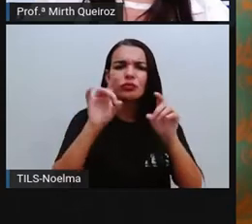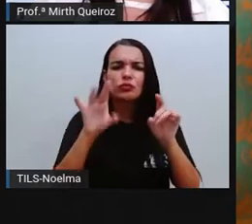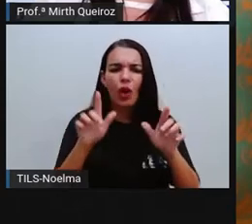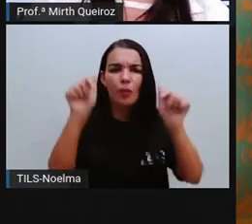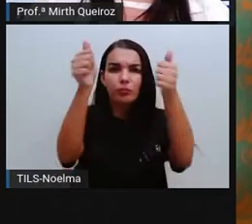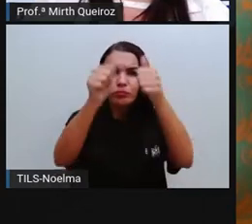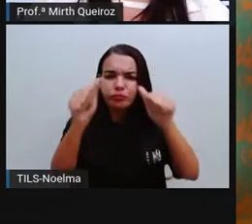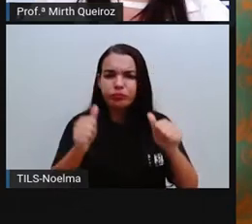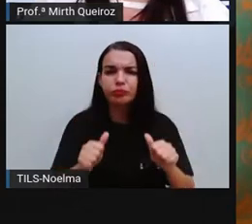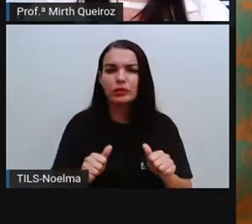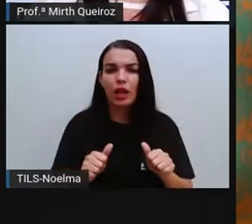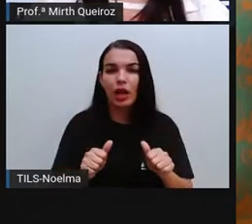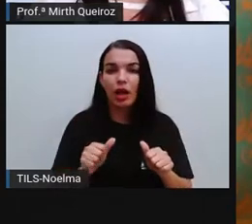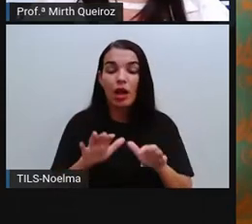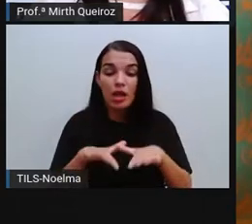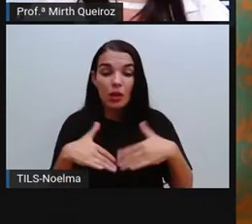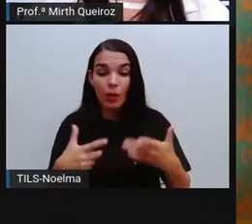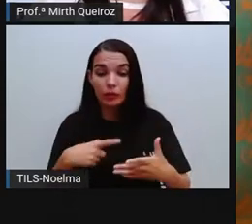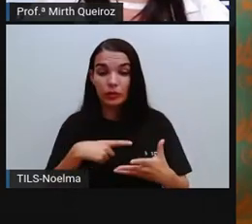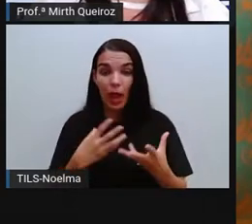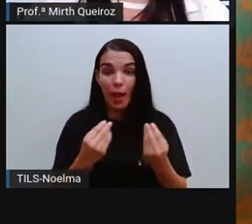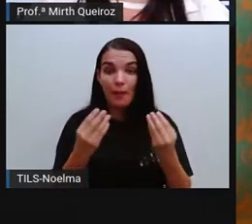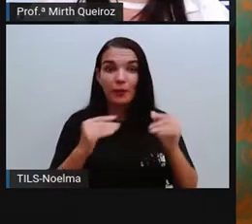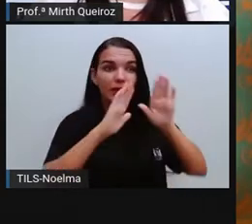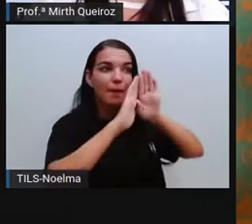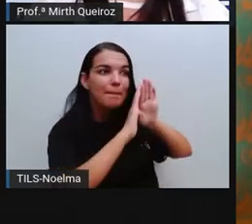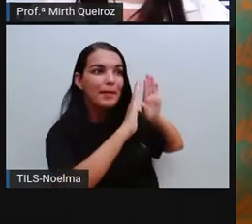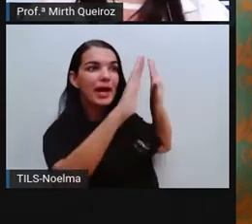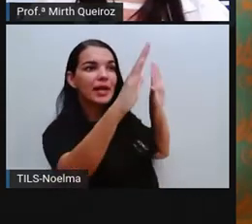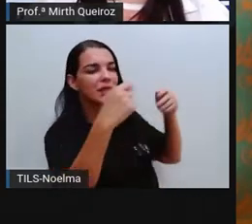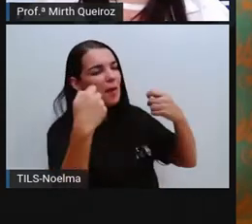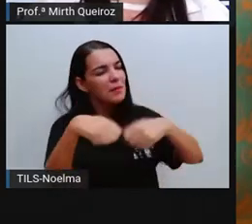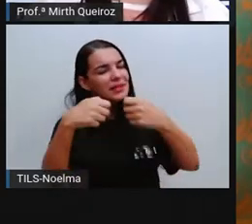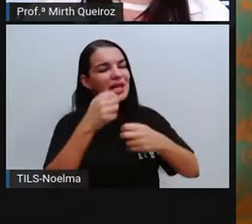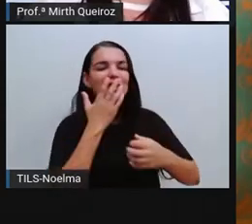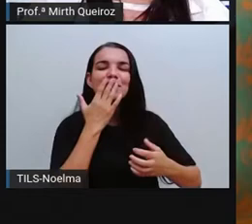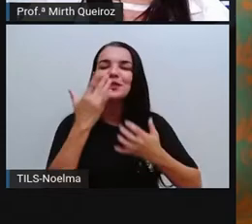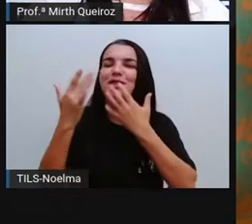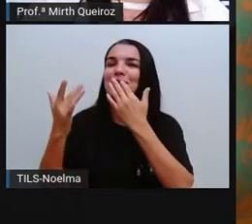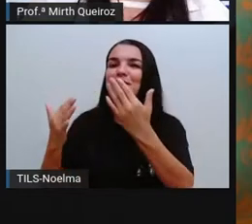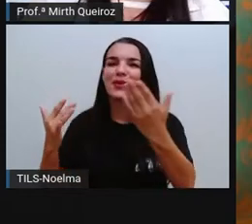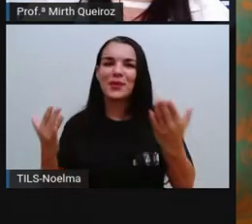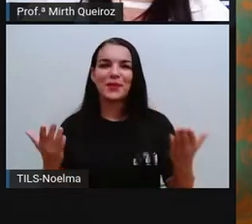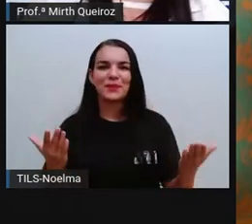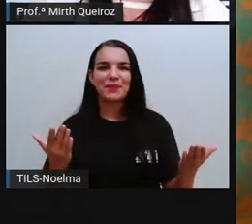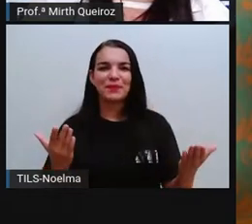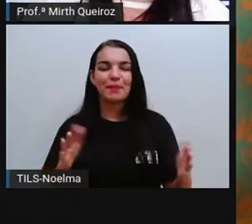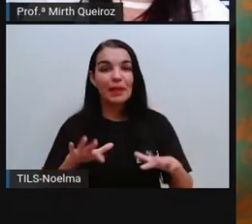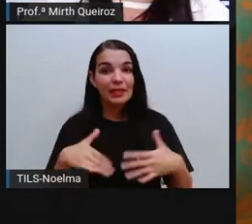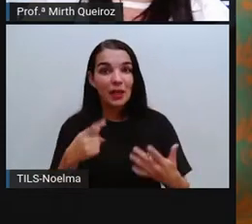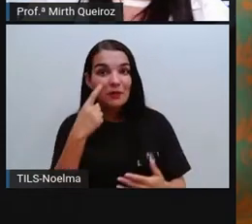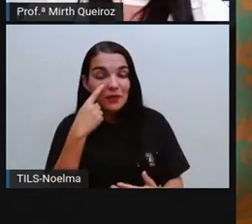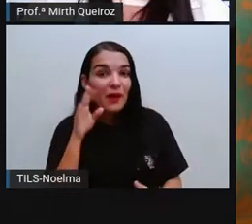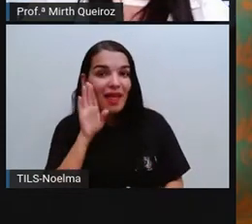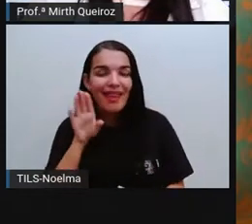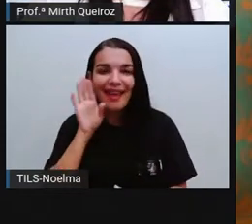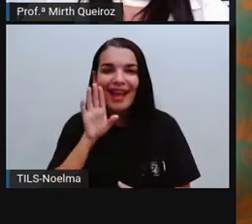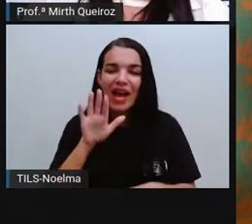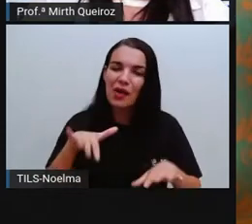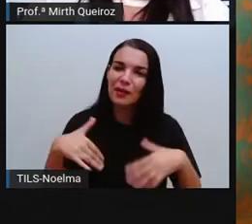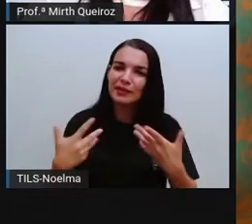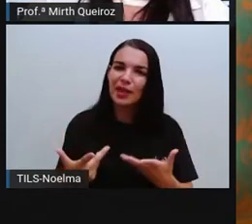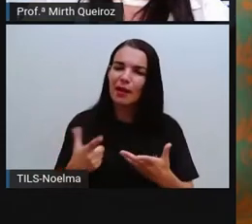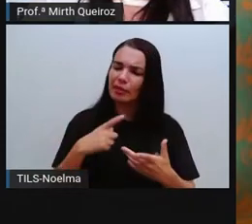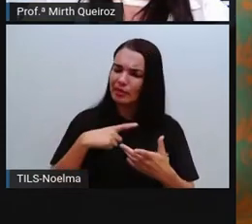museu, enquanto tinha muita parede precisando de cor por aí. Olha que legal, né? Ao invés da gente ter